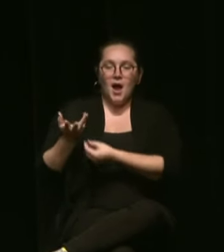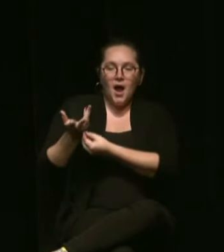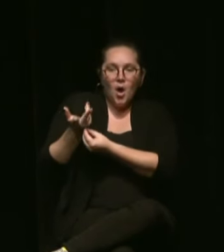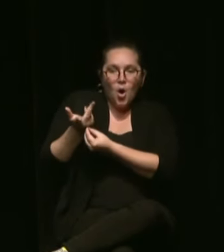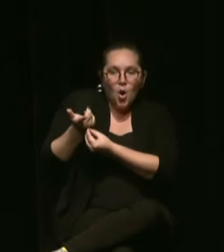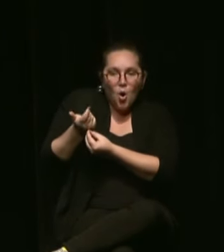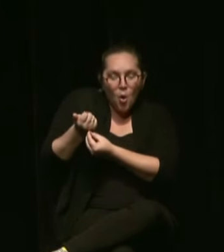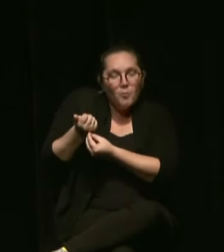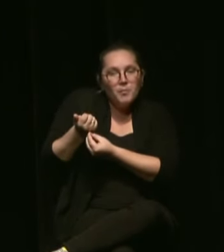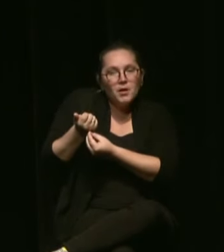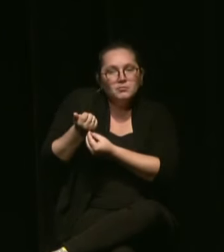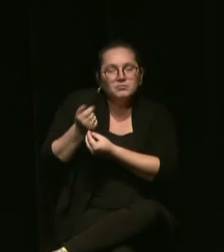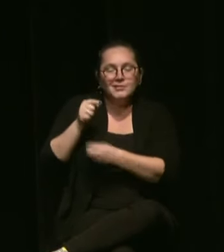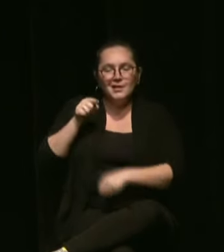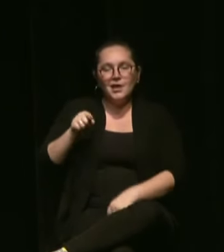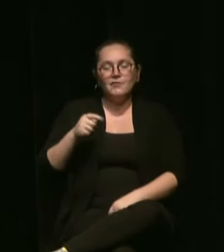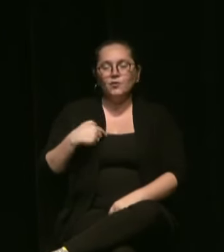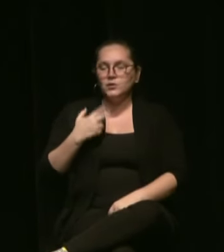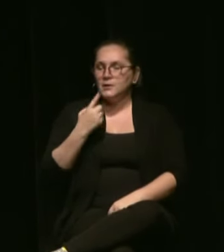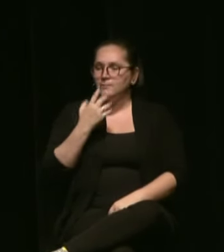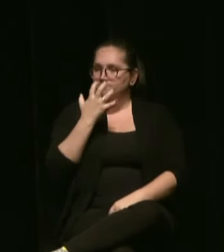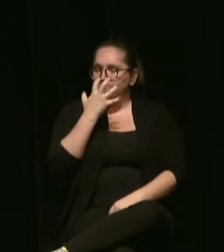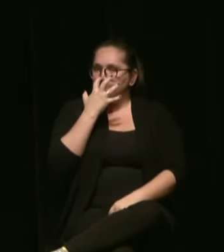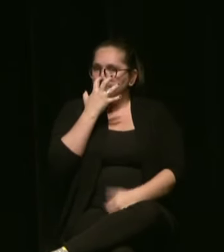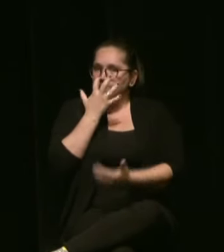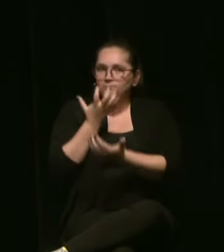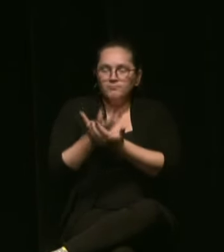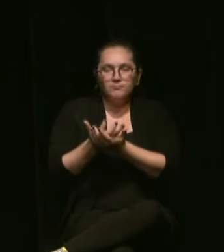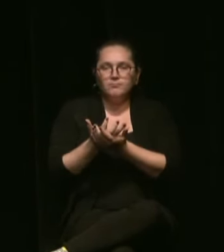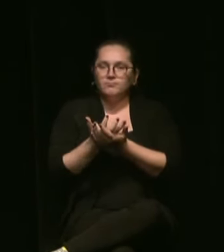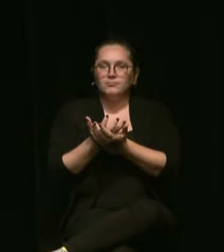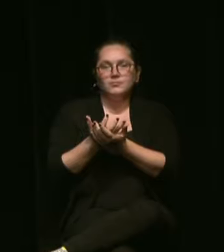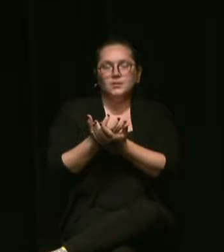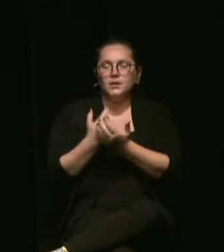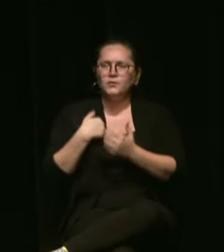filme individualmente e que, na verdade, faz com que todos os filmes,